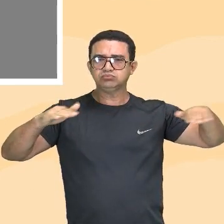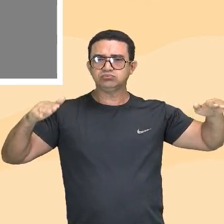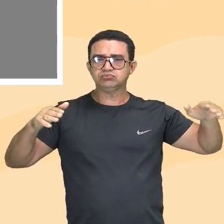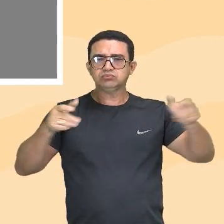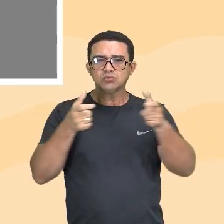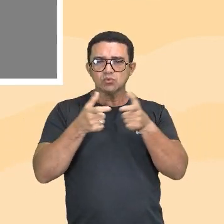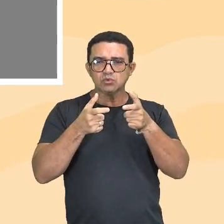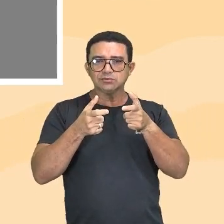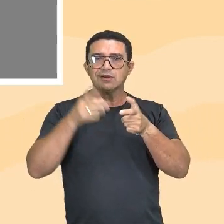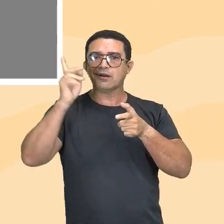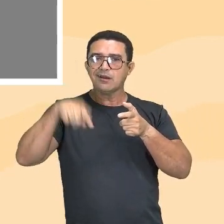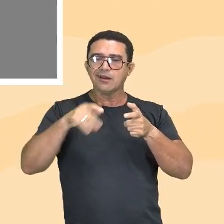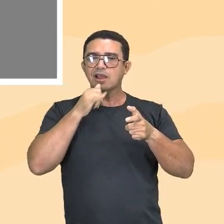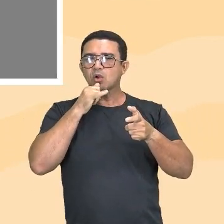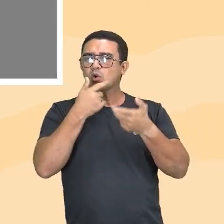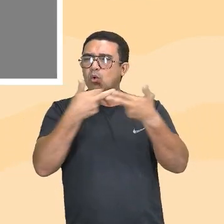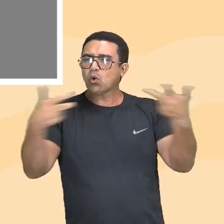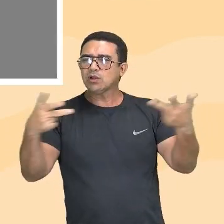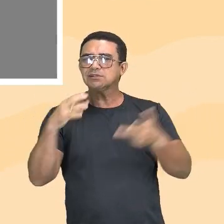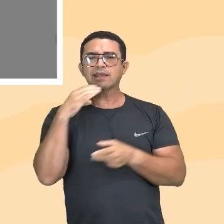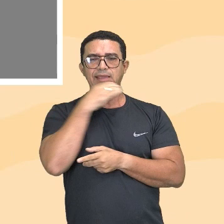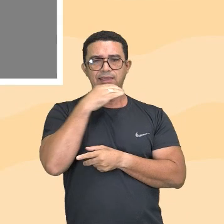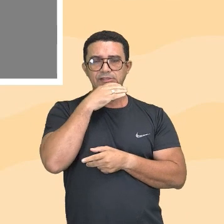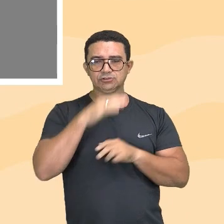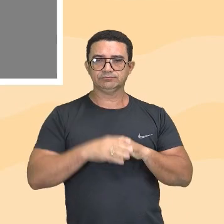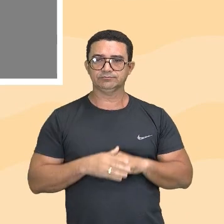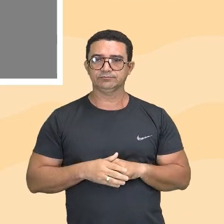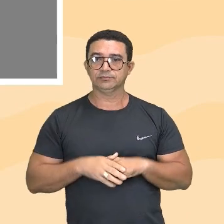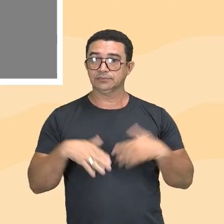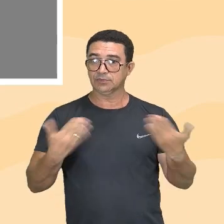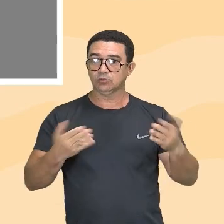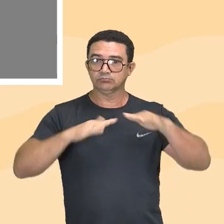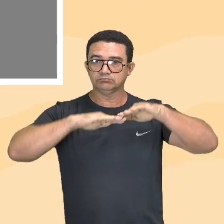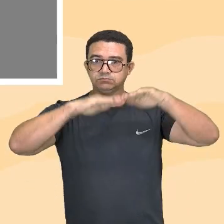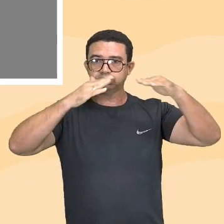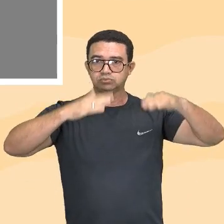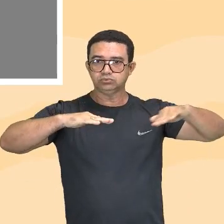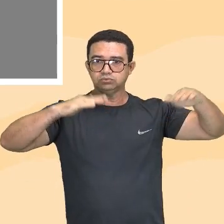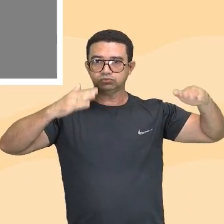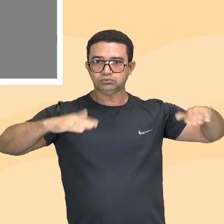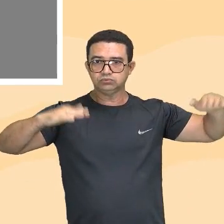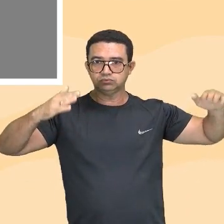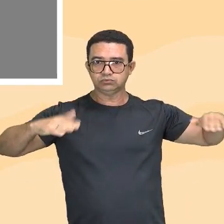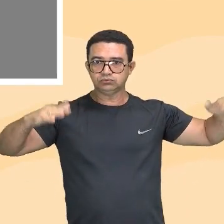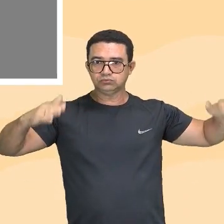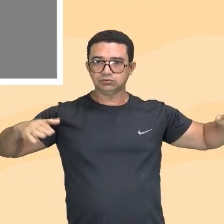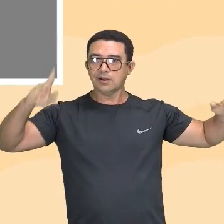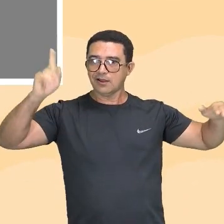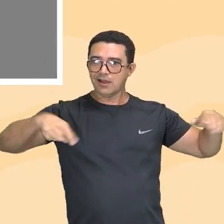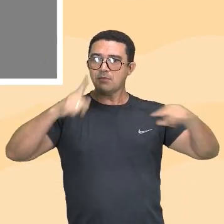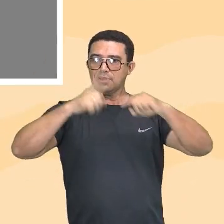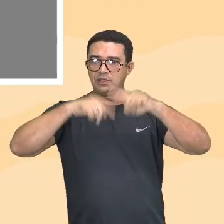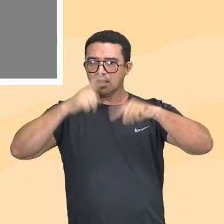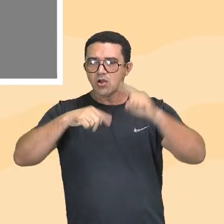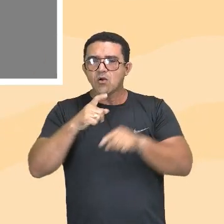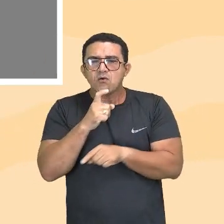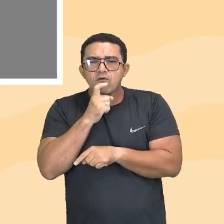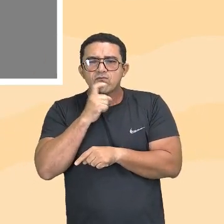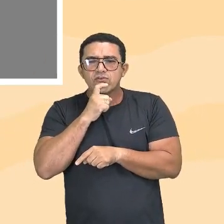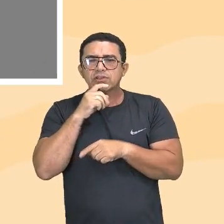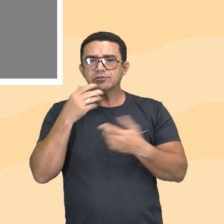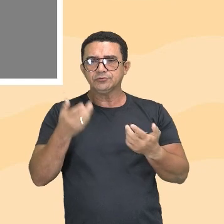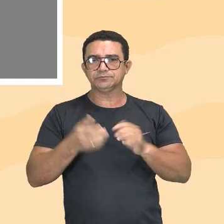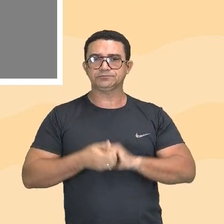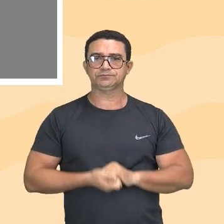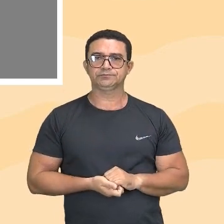emitida por objetos quentes. E as ondas longas, que são emitidas por objetos frios. E onde é que está a faixa do